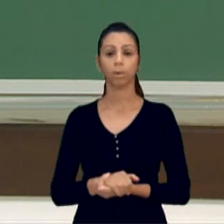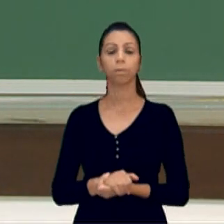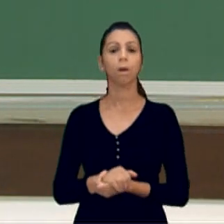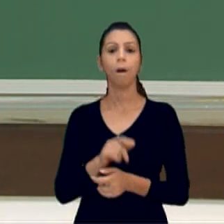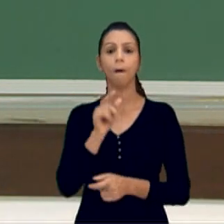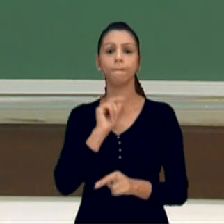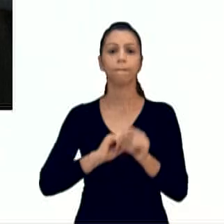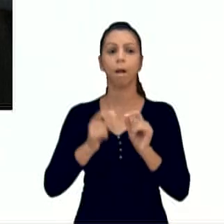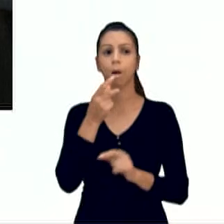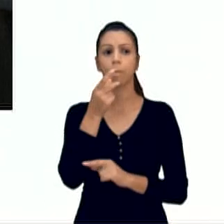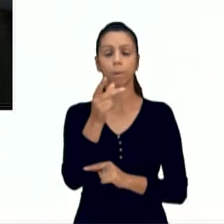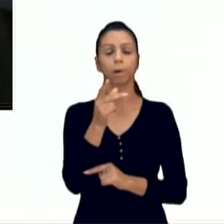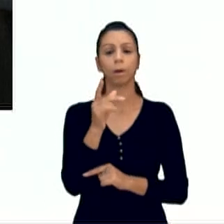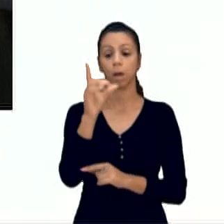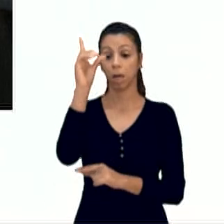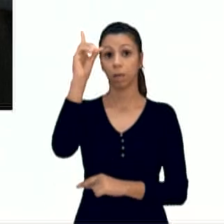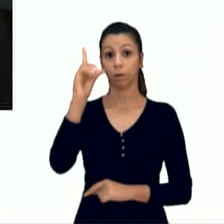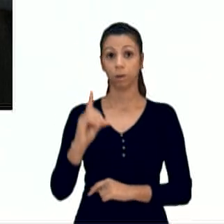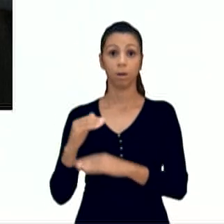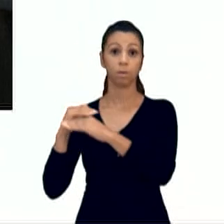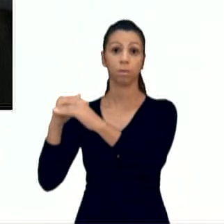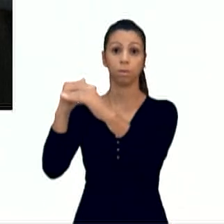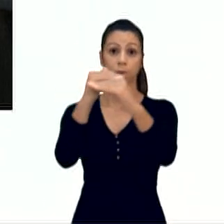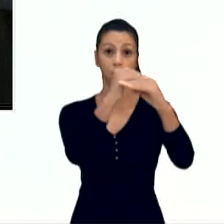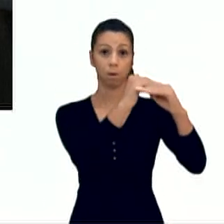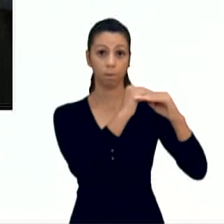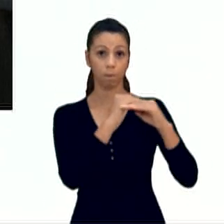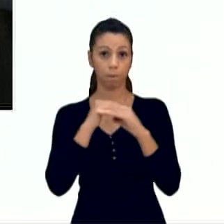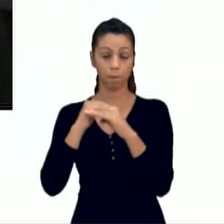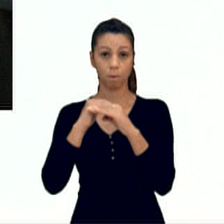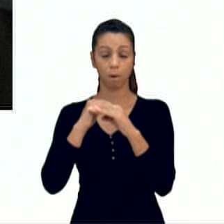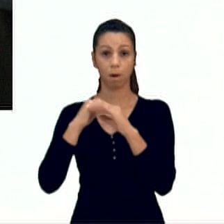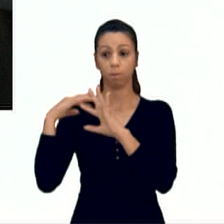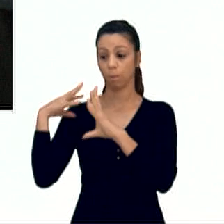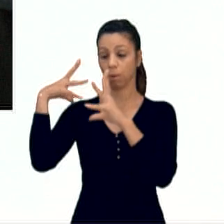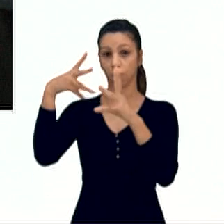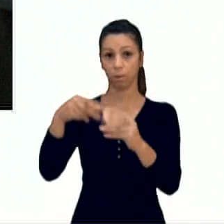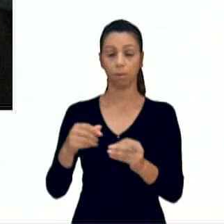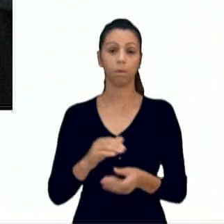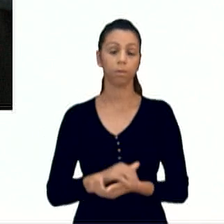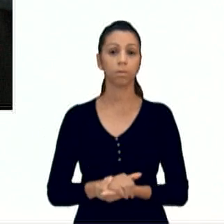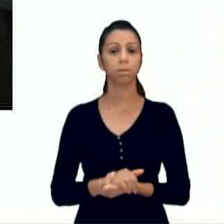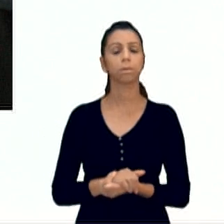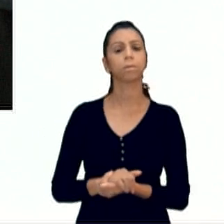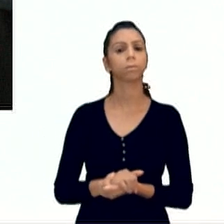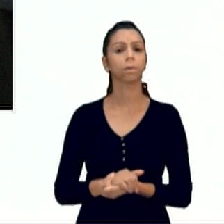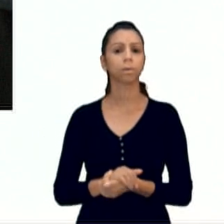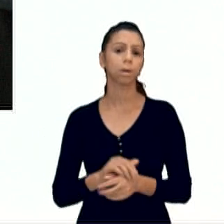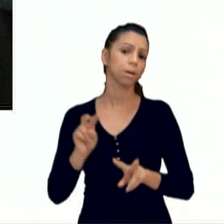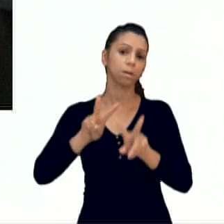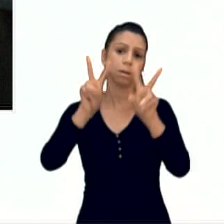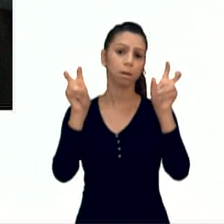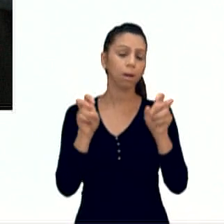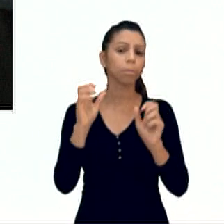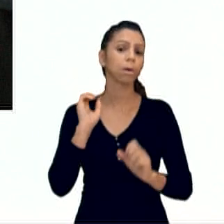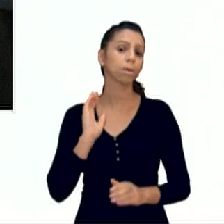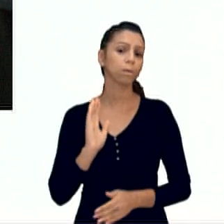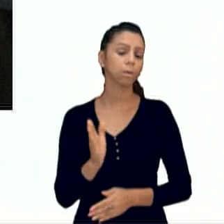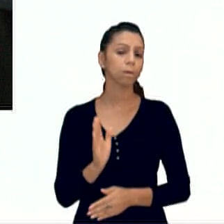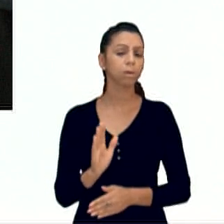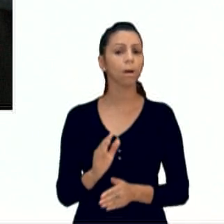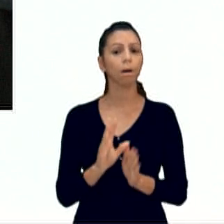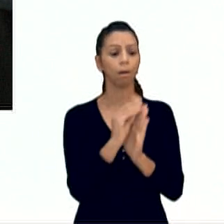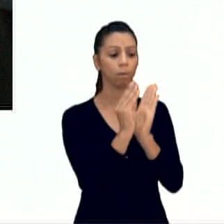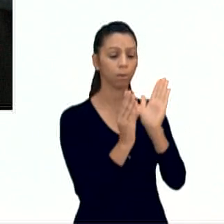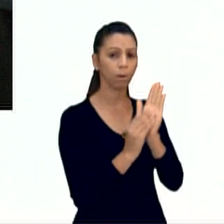for All, direitos iguais para todos. Esse assunto já foi abordado lá nas primeiras aulas, mas nós vamos